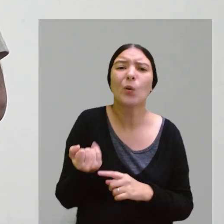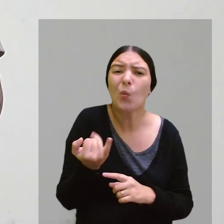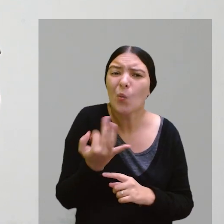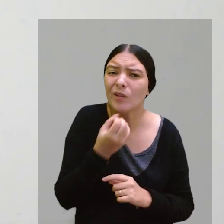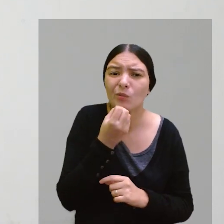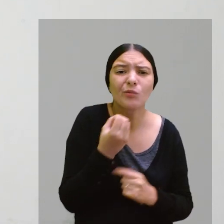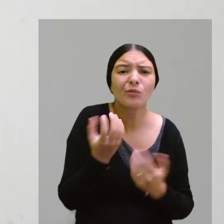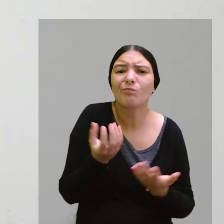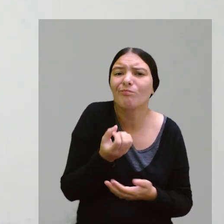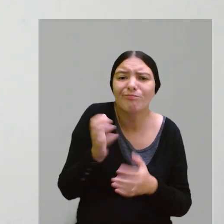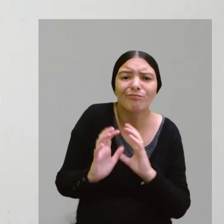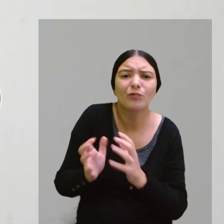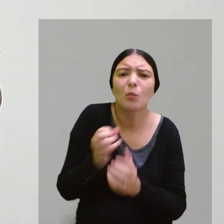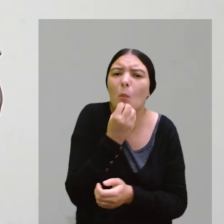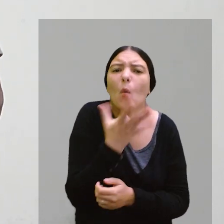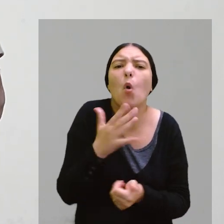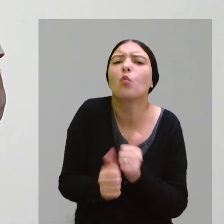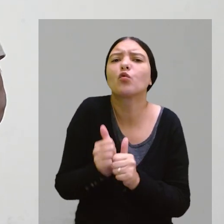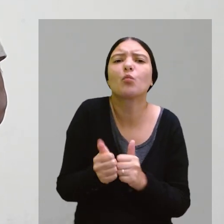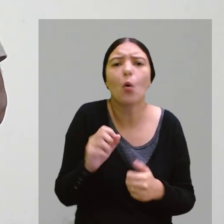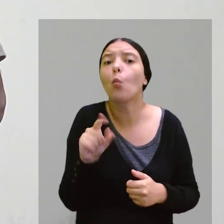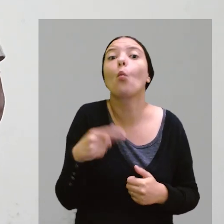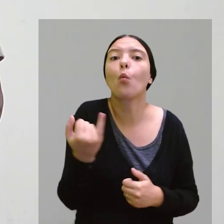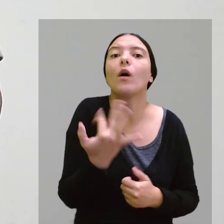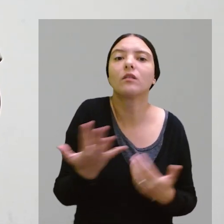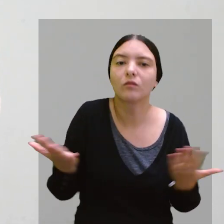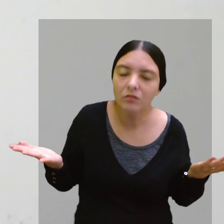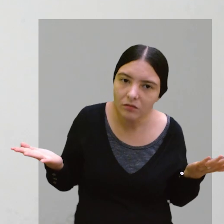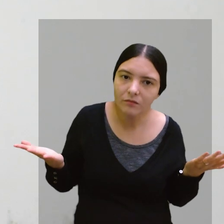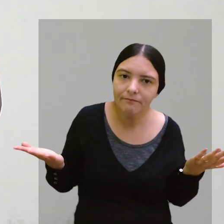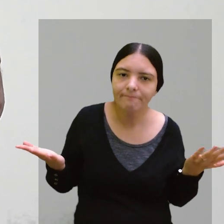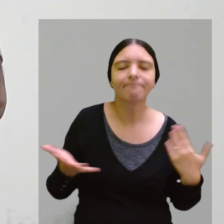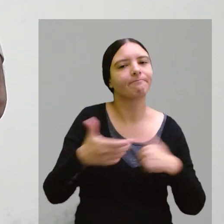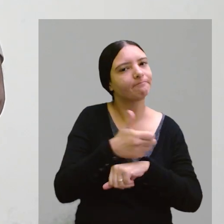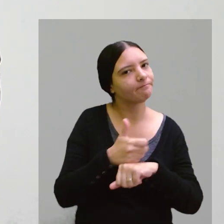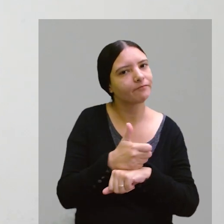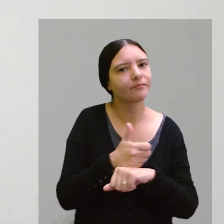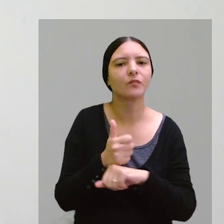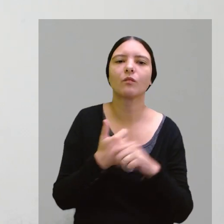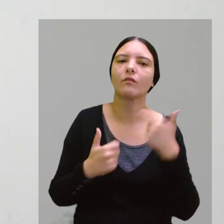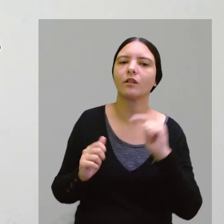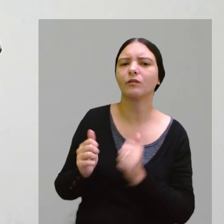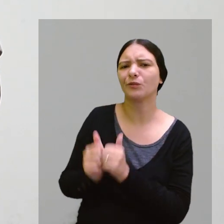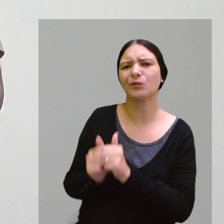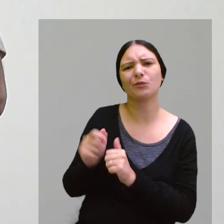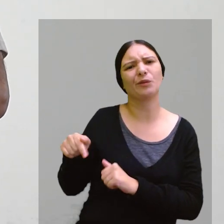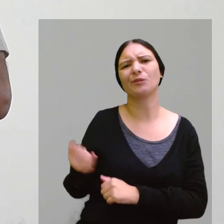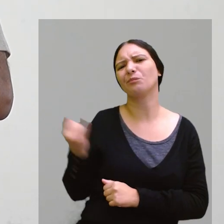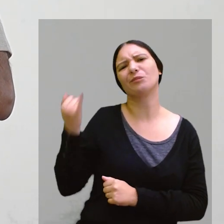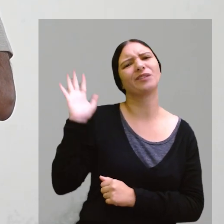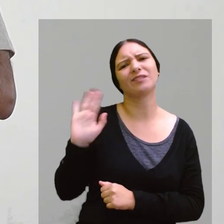muito bons de bola? Entende? Então vocês vão se preparar para carreiras em que o futebol não